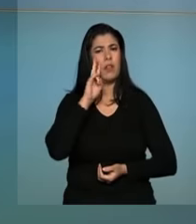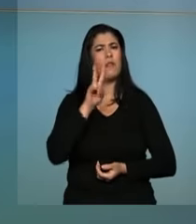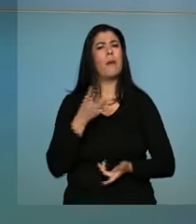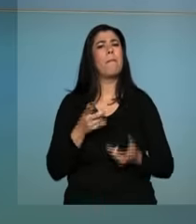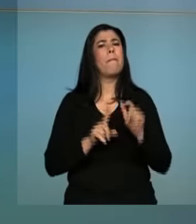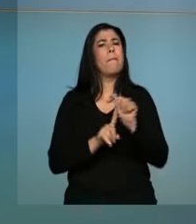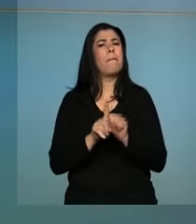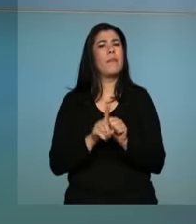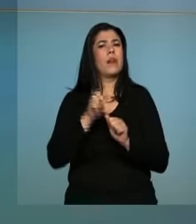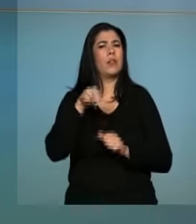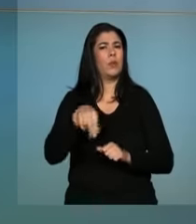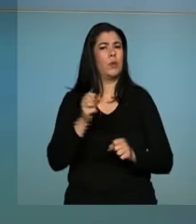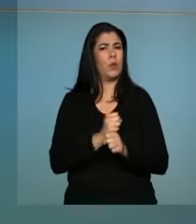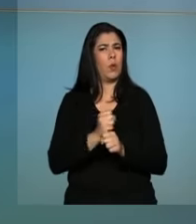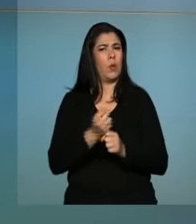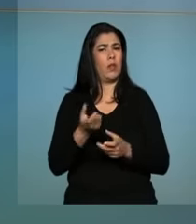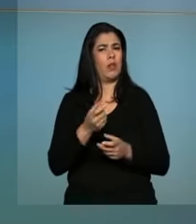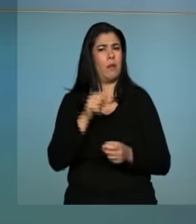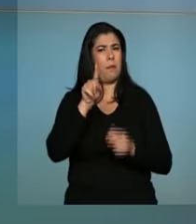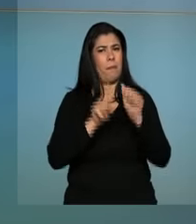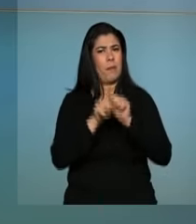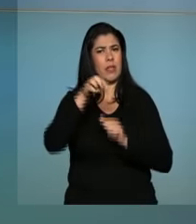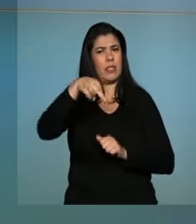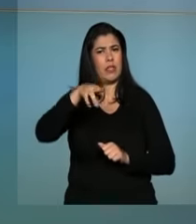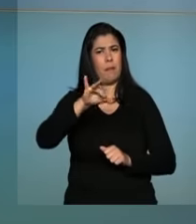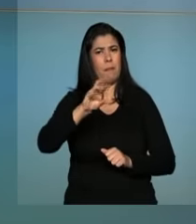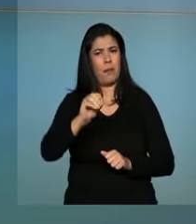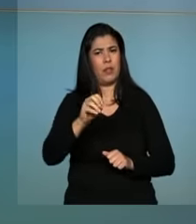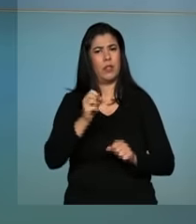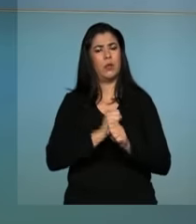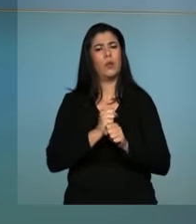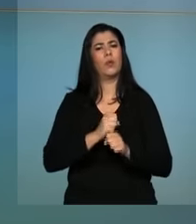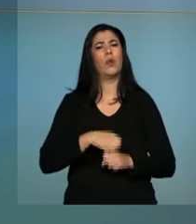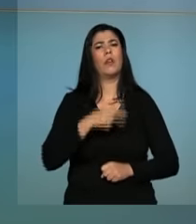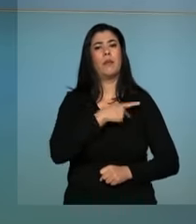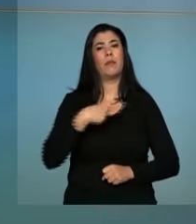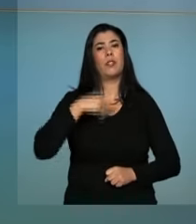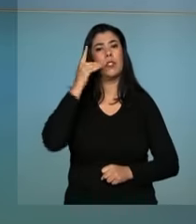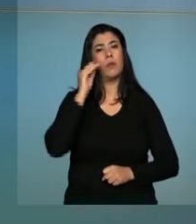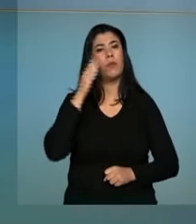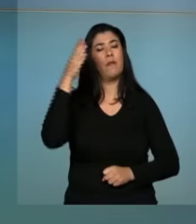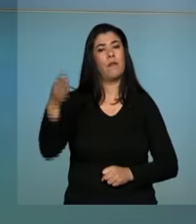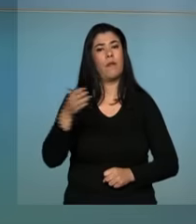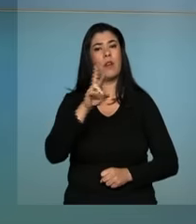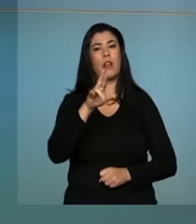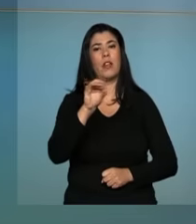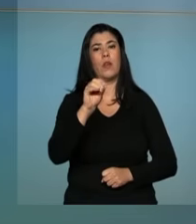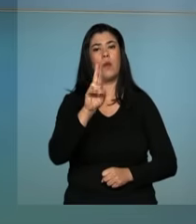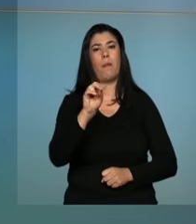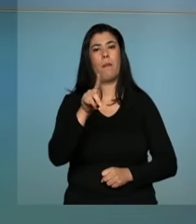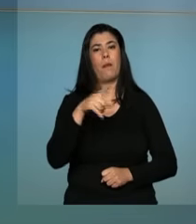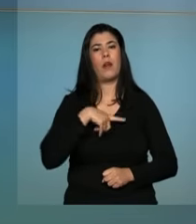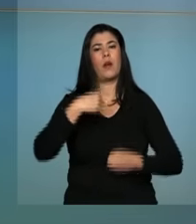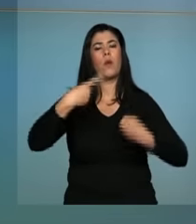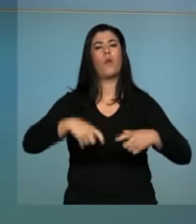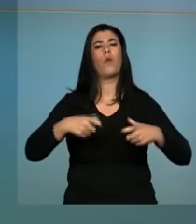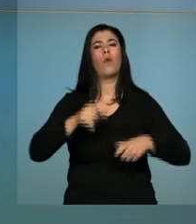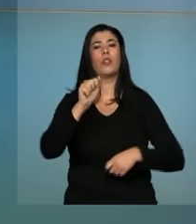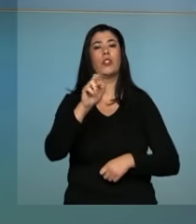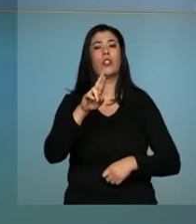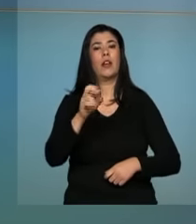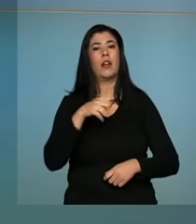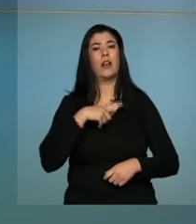março deste ano, a presidenta Dilma Rousseff foi a Rio Branco, no Acre, onde o programa beneficiou famílias atingidas